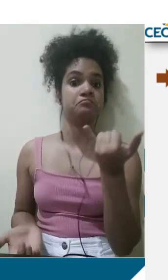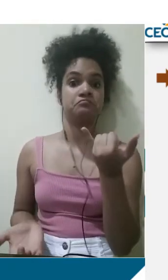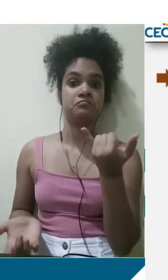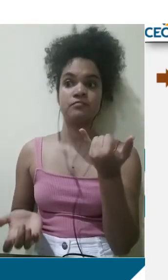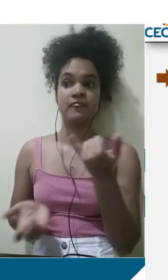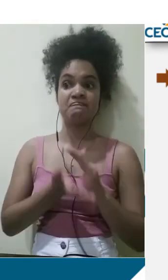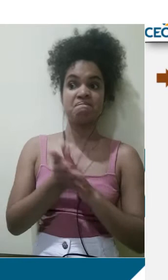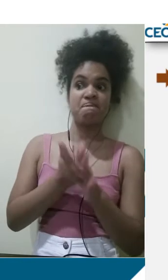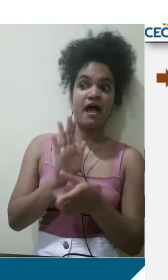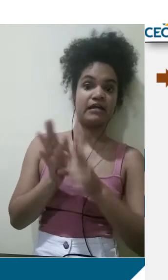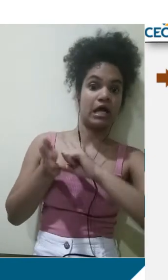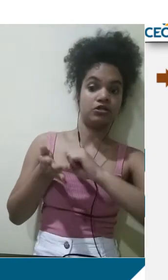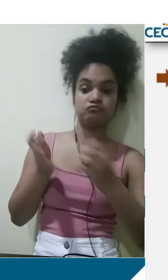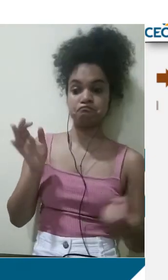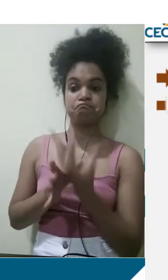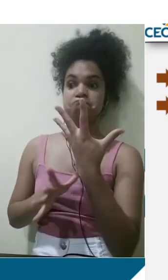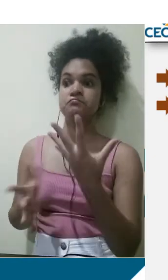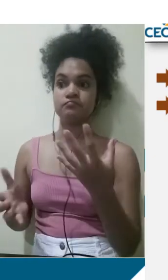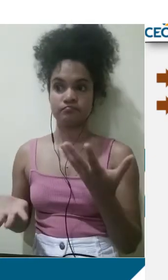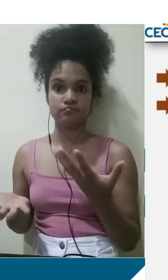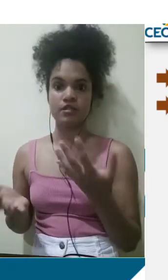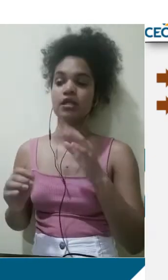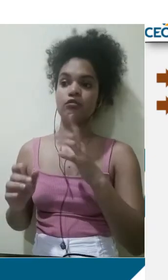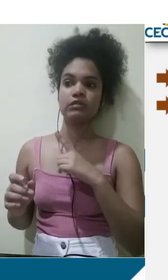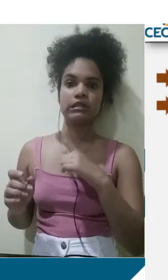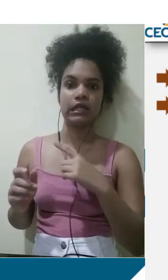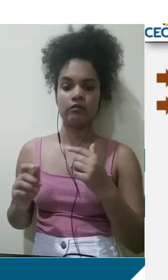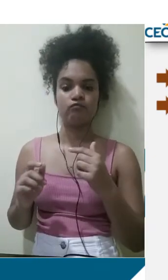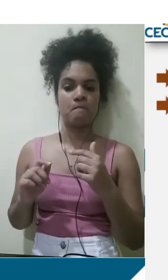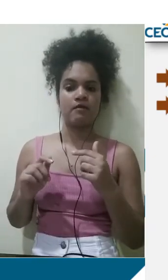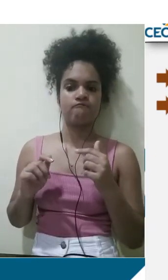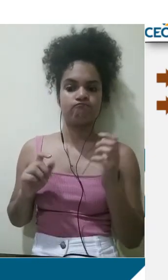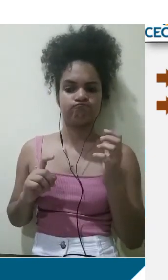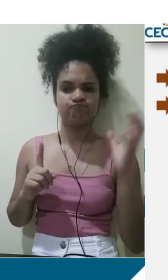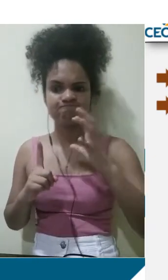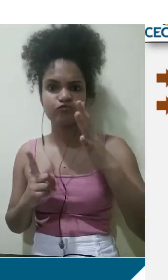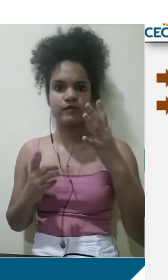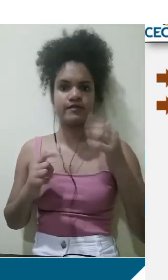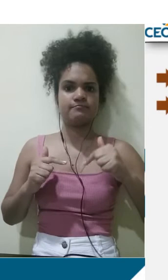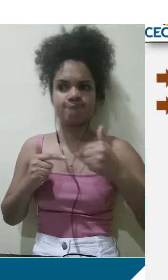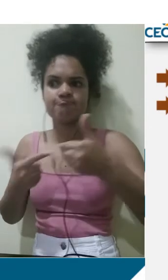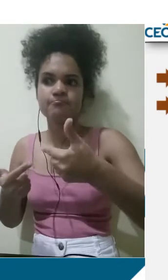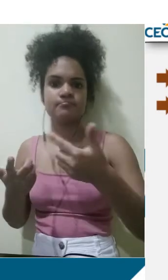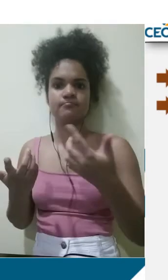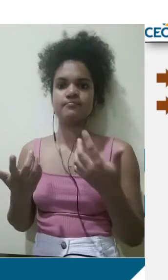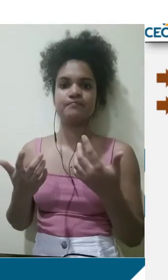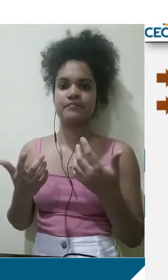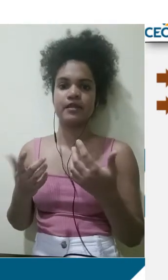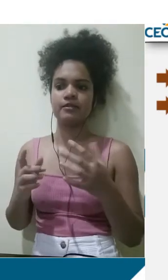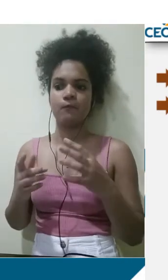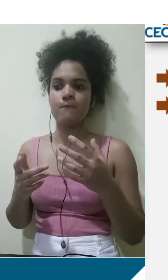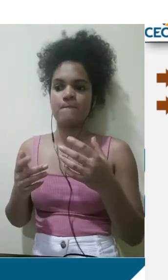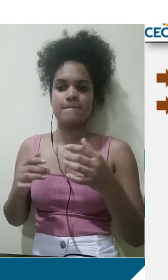esse fenômeno seria causado por um princípio ativo, um princípio, uma força vital